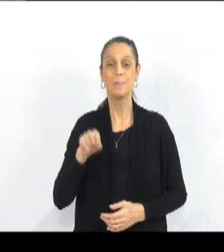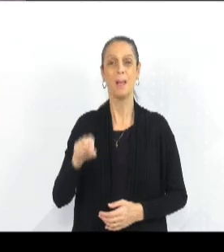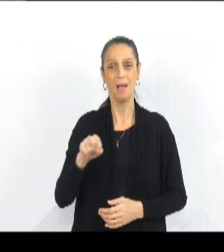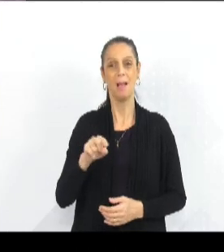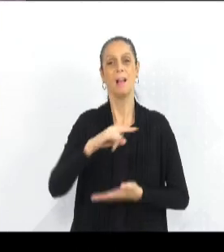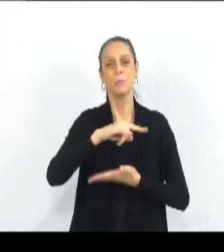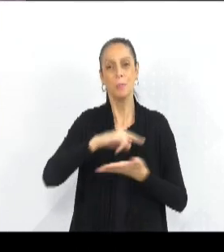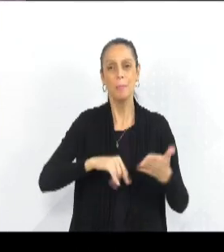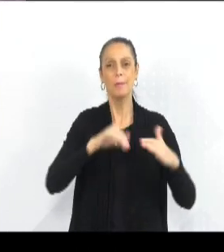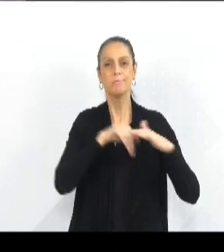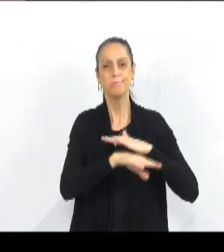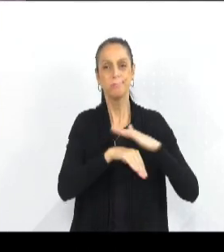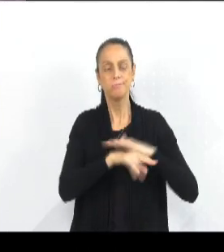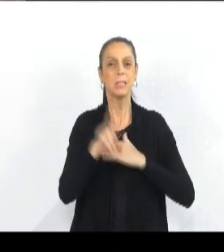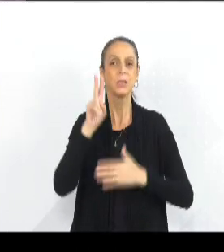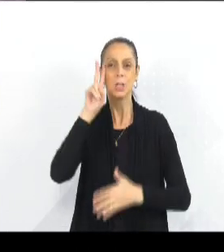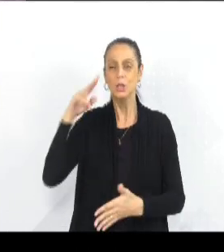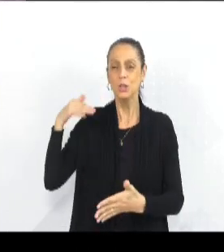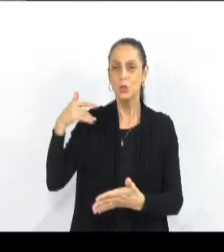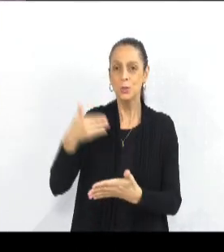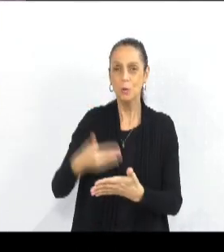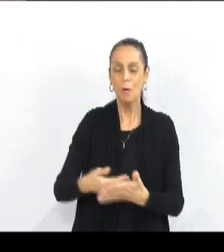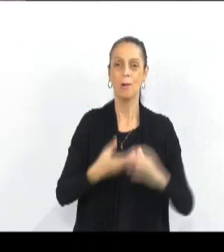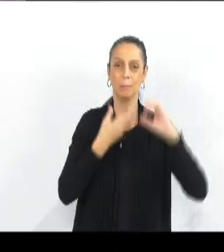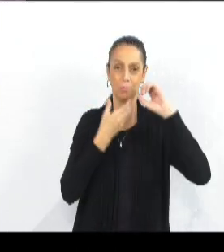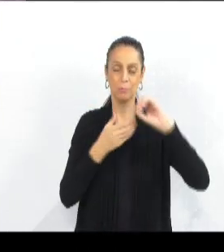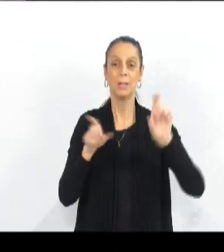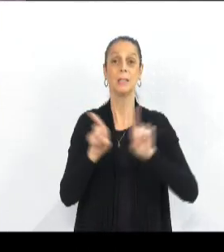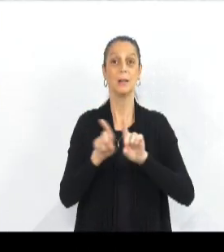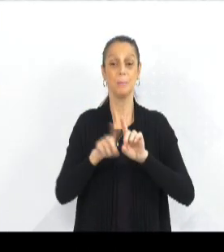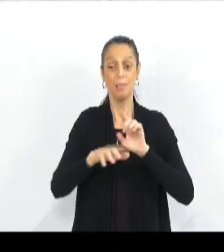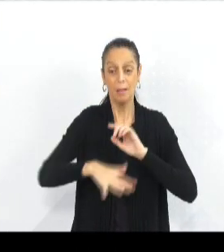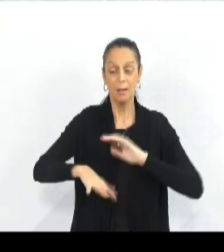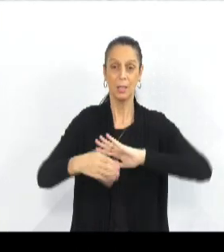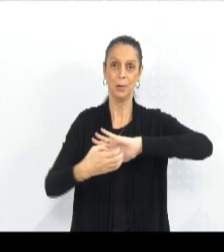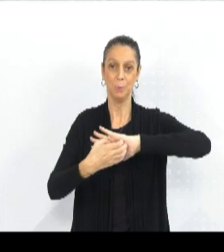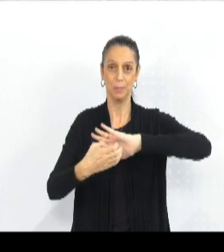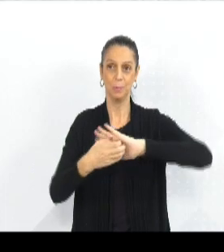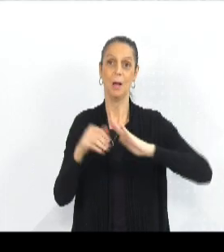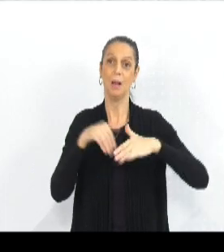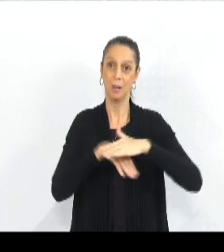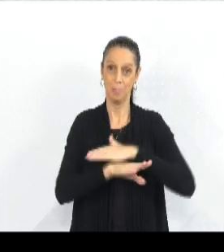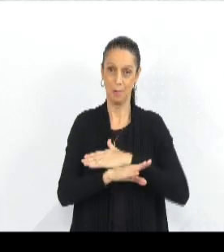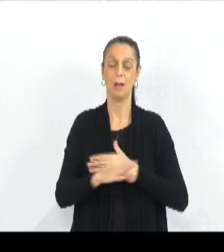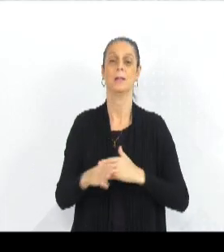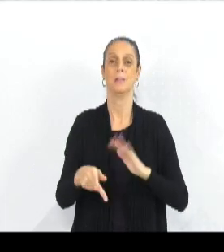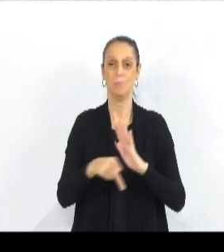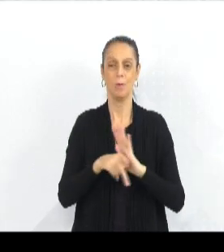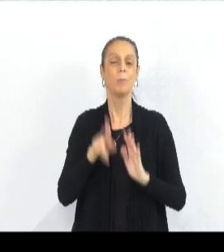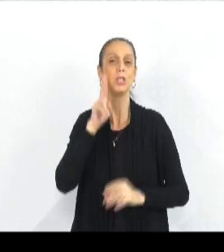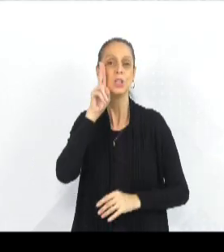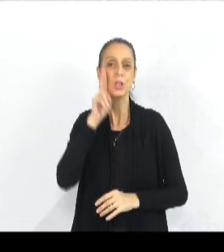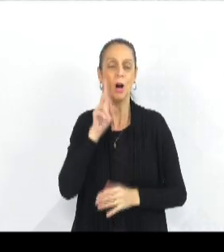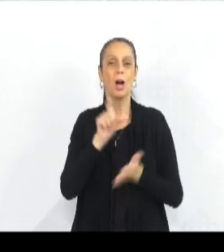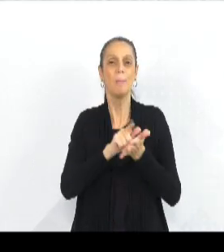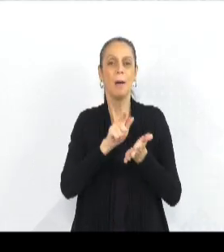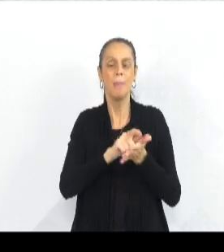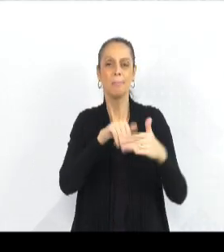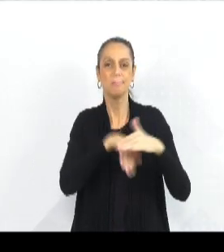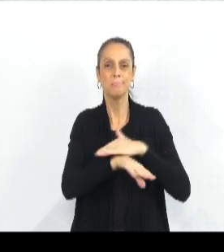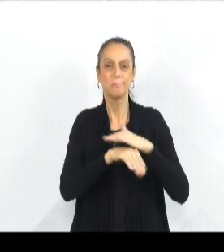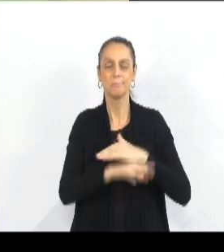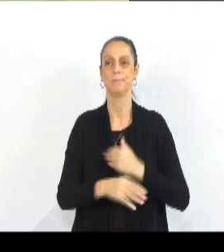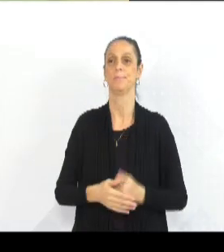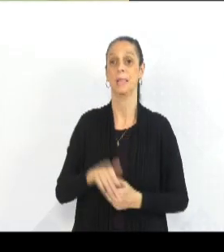Dr. Blumenau e do Vale do Itajaí, no Arquivo Histórico José Ferreira da Silva, personalidade histórica que